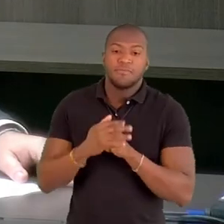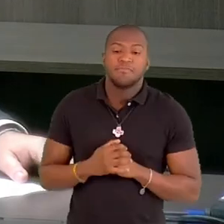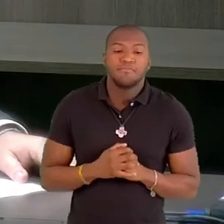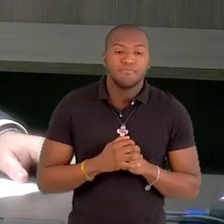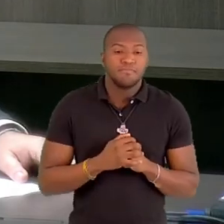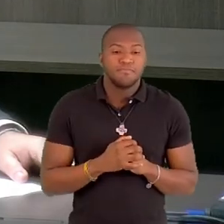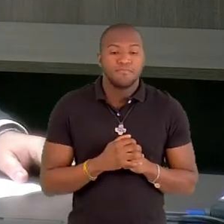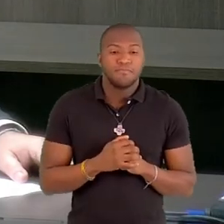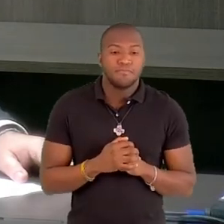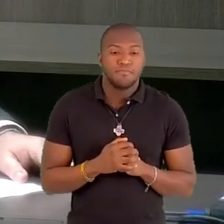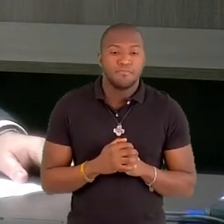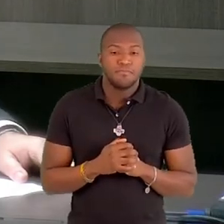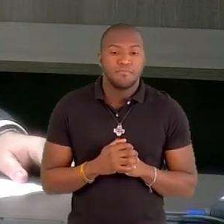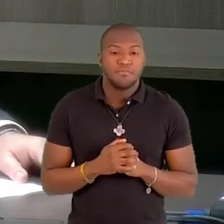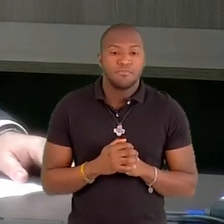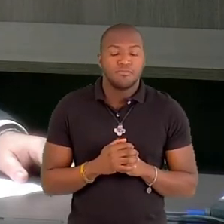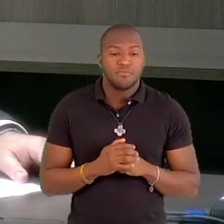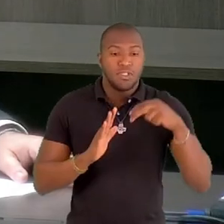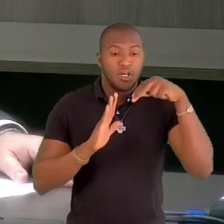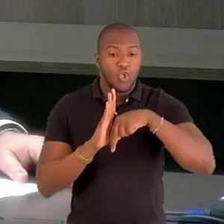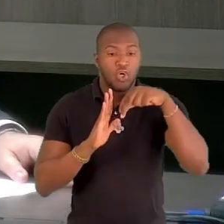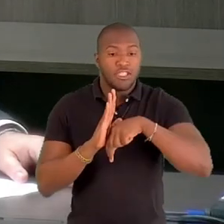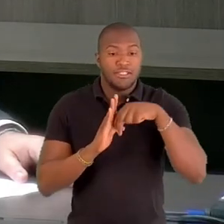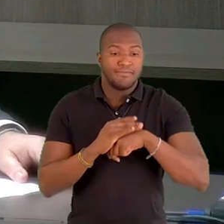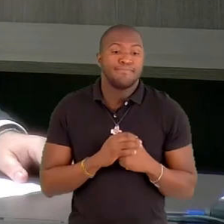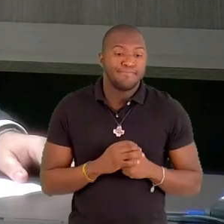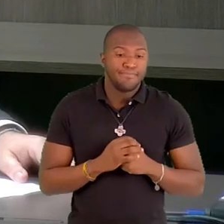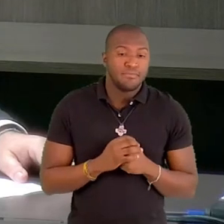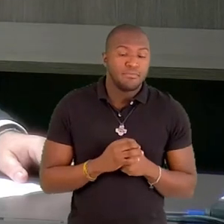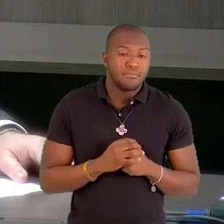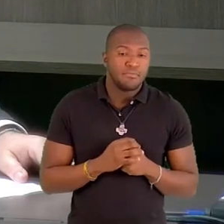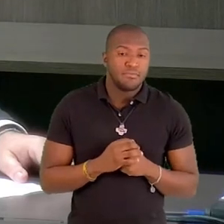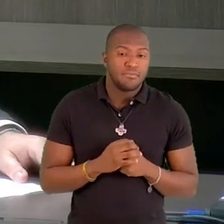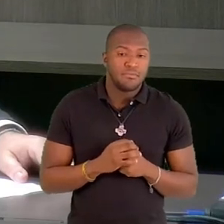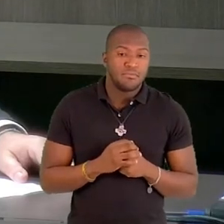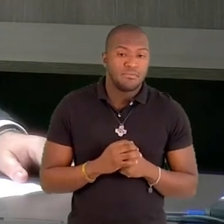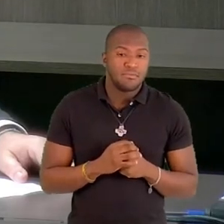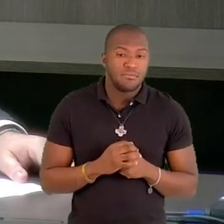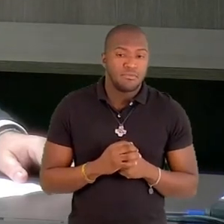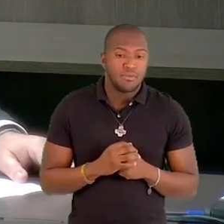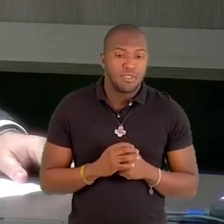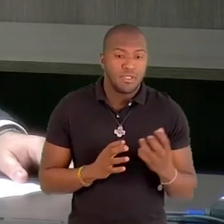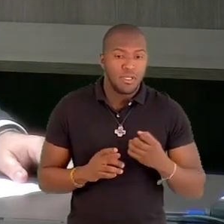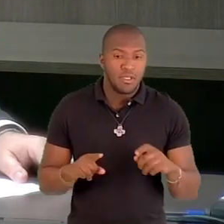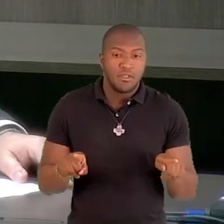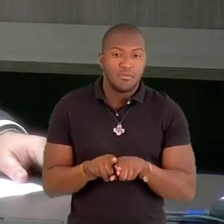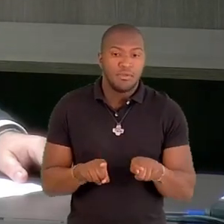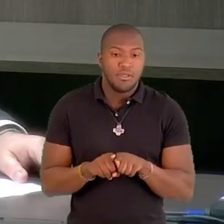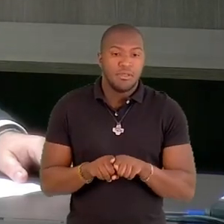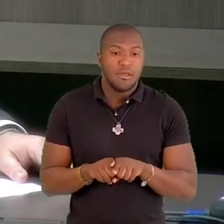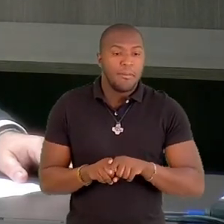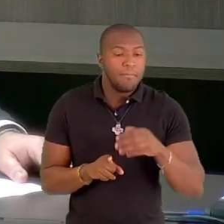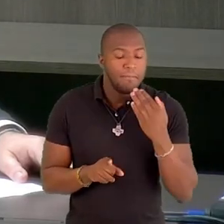moção à ministra Carmen Lúcia. Quero fazer aqui o meu desagravo pessoal contra os